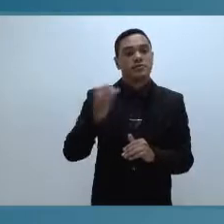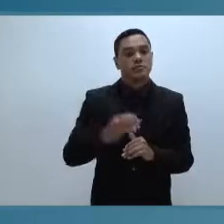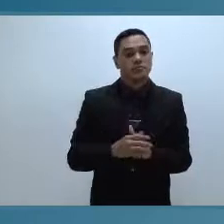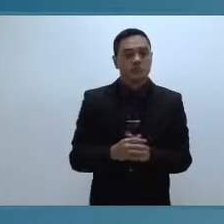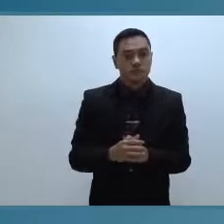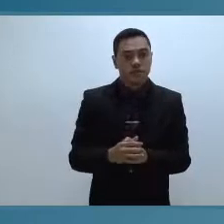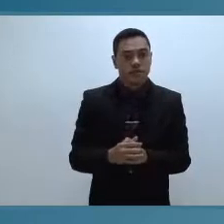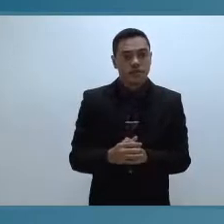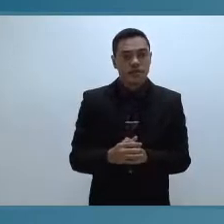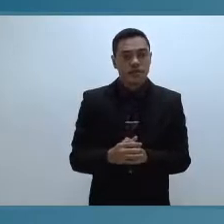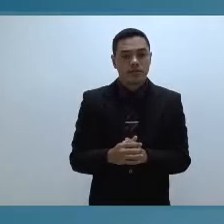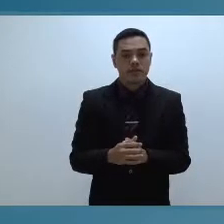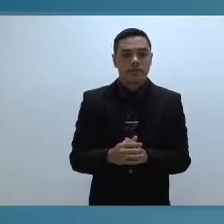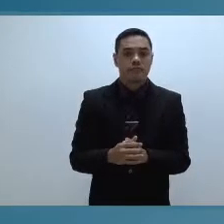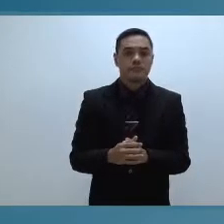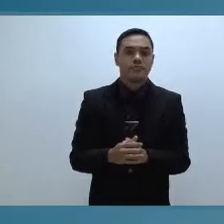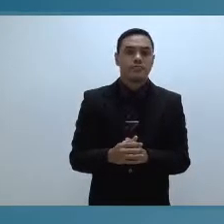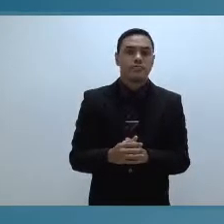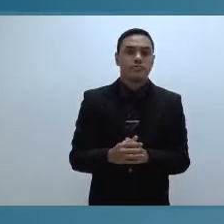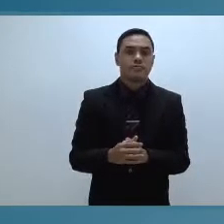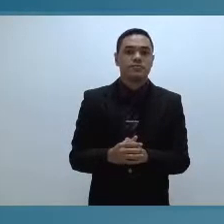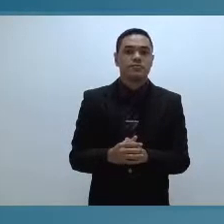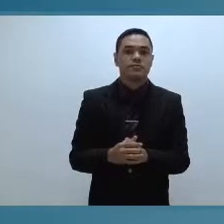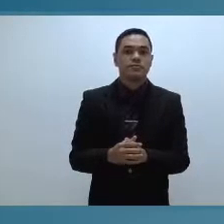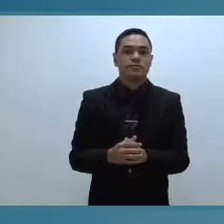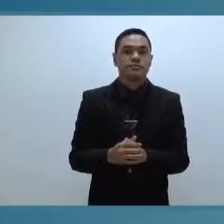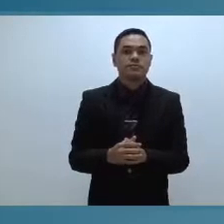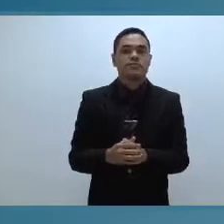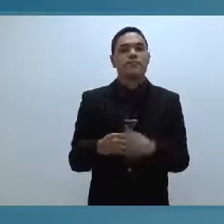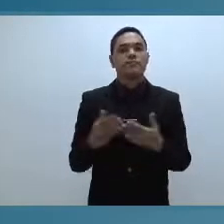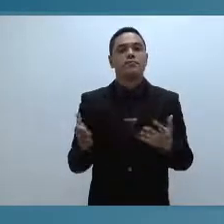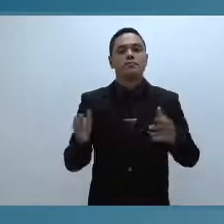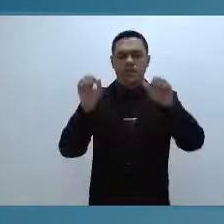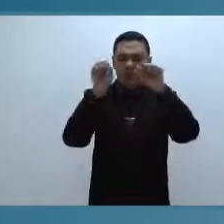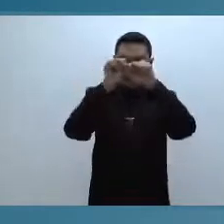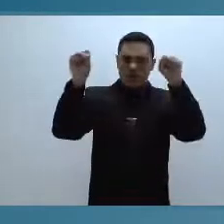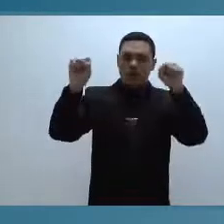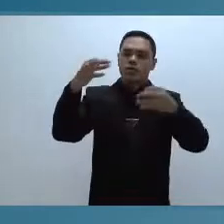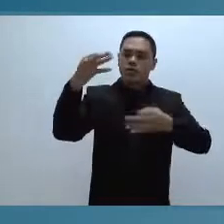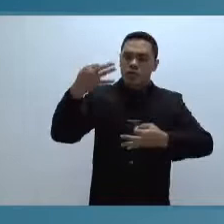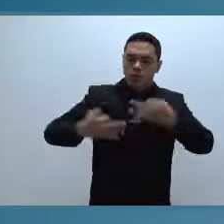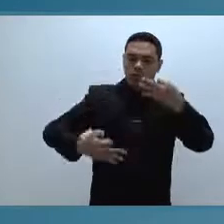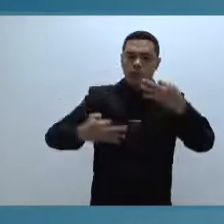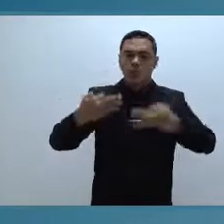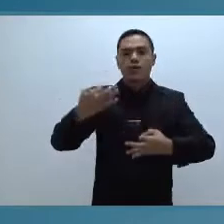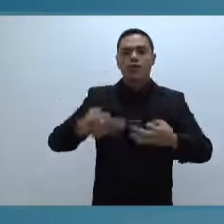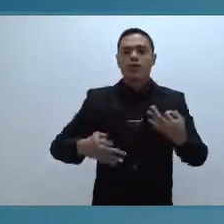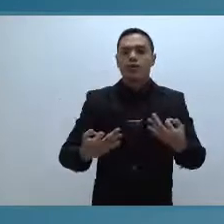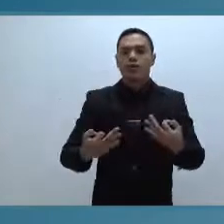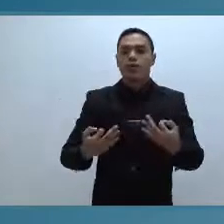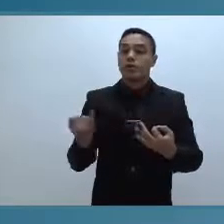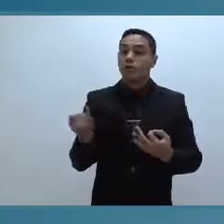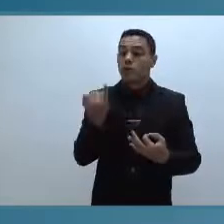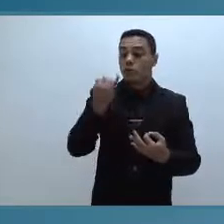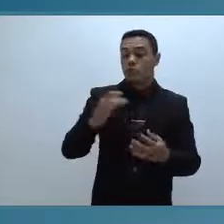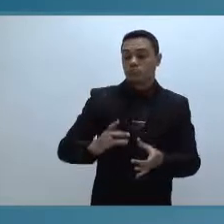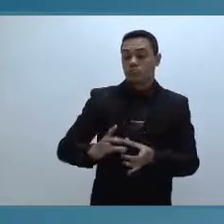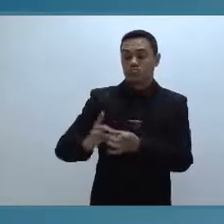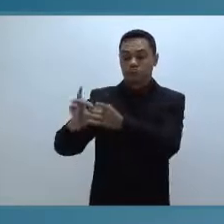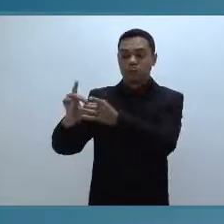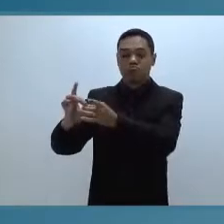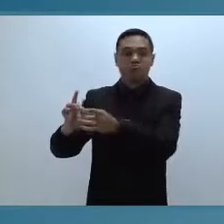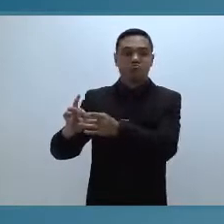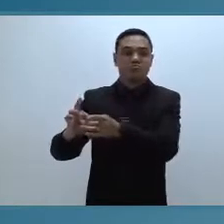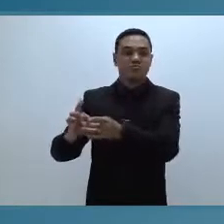tribunal, consistiria em verdadeira afronta à dignidade dos demais jurisdicionados, porquanto o desprestígio à